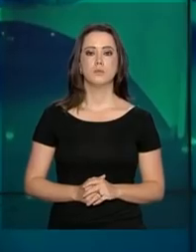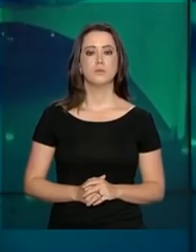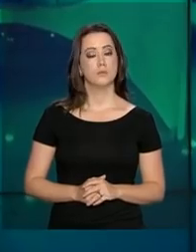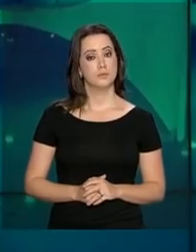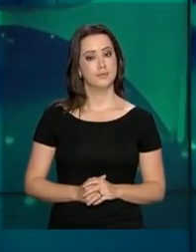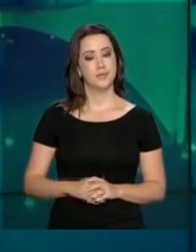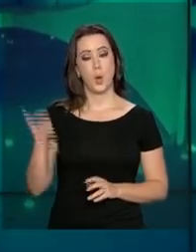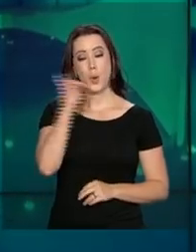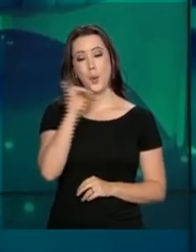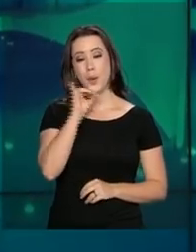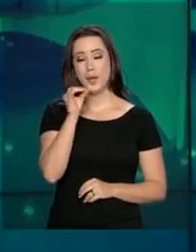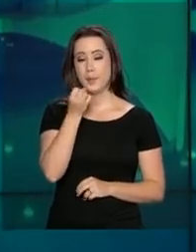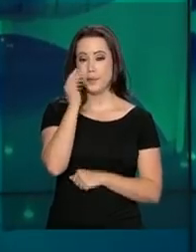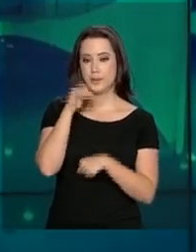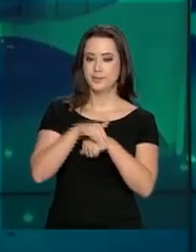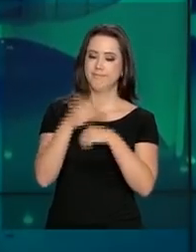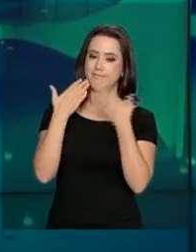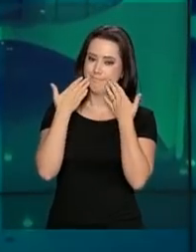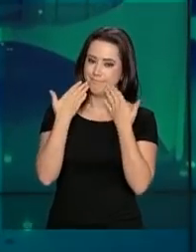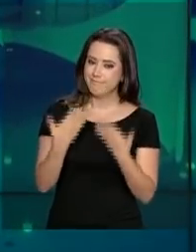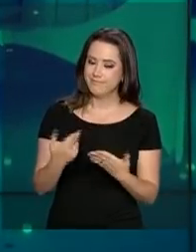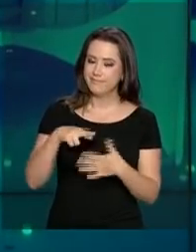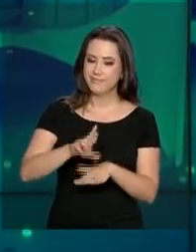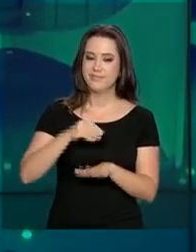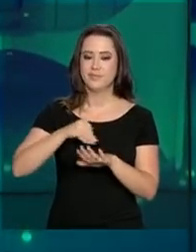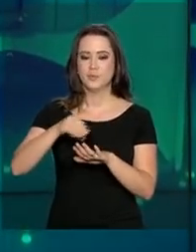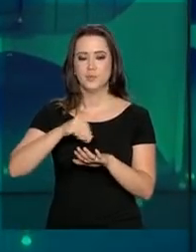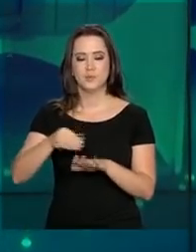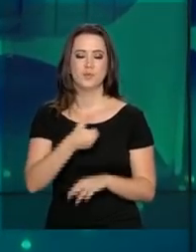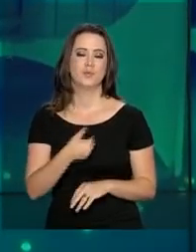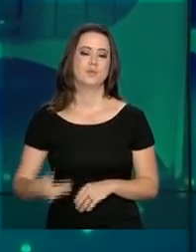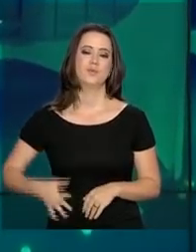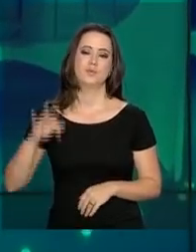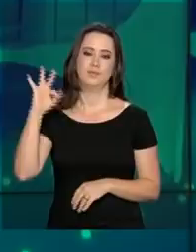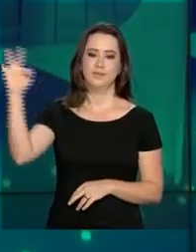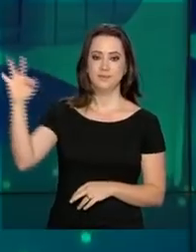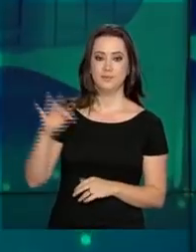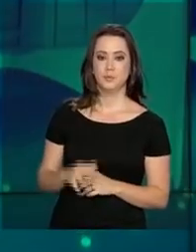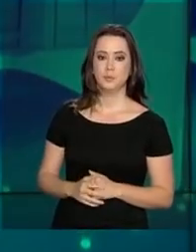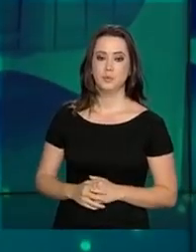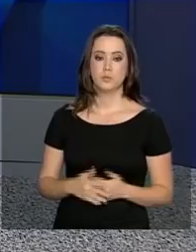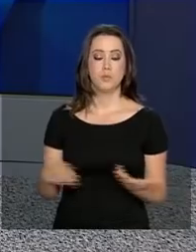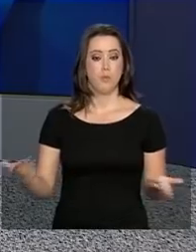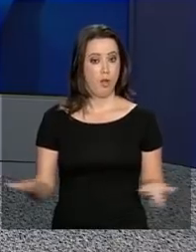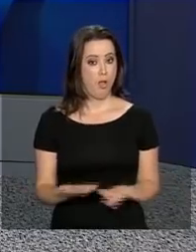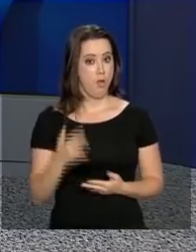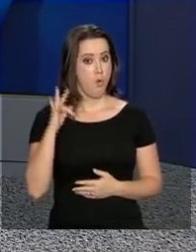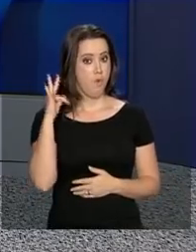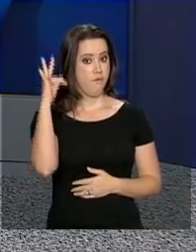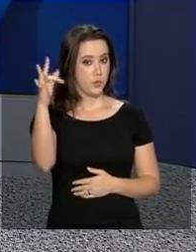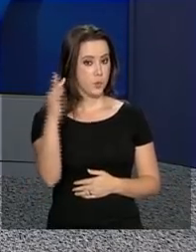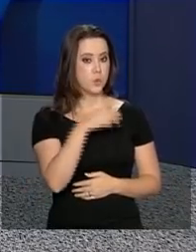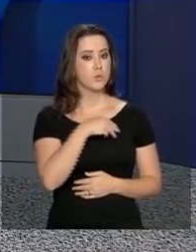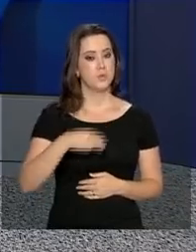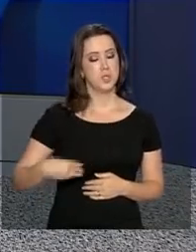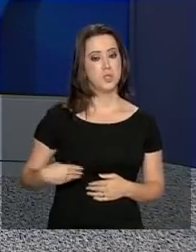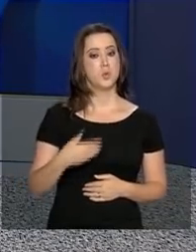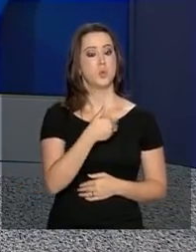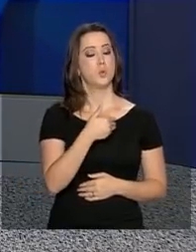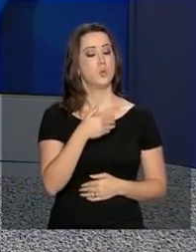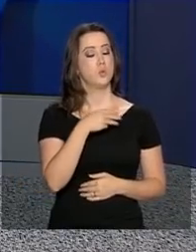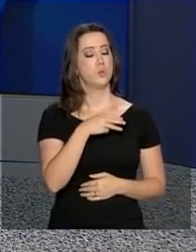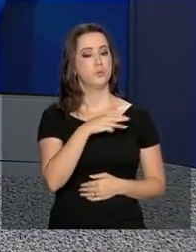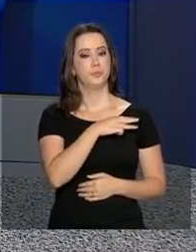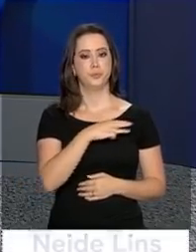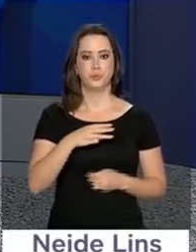olá boa noite no ar repórter e br com as notícias do governo federal os futuros ministros do governo